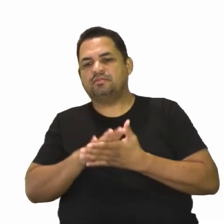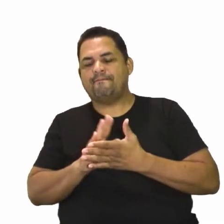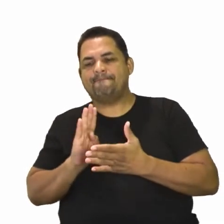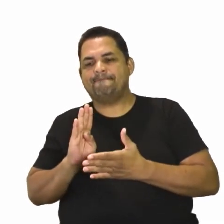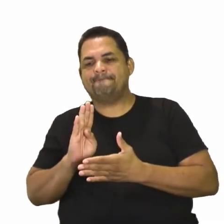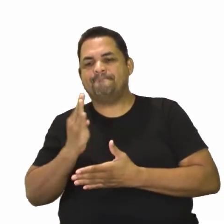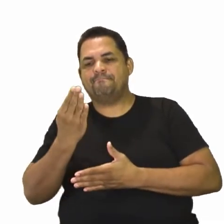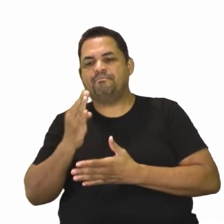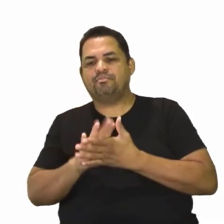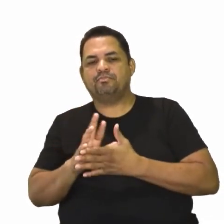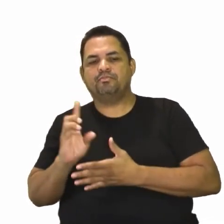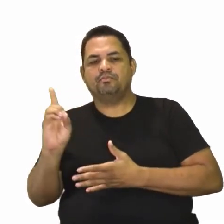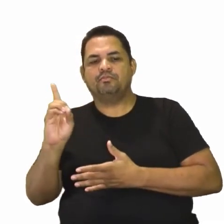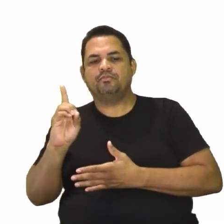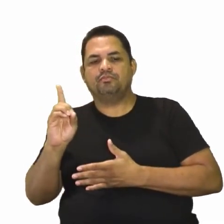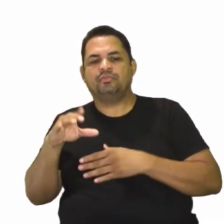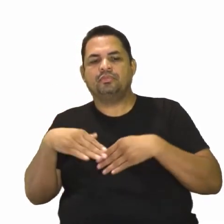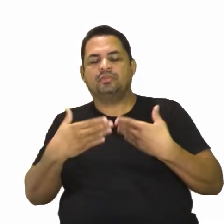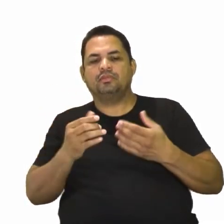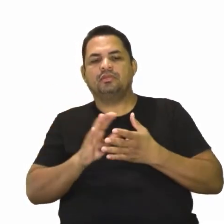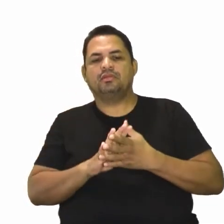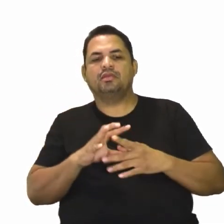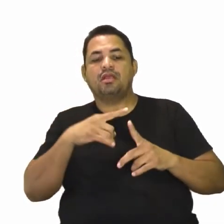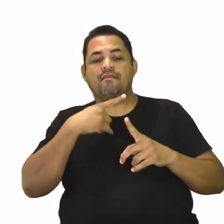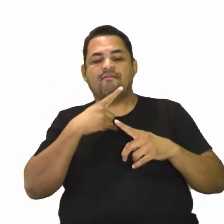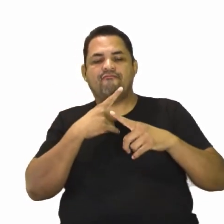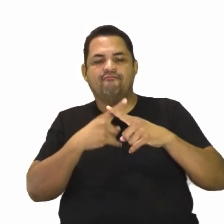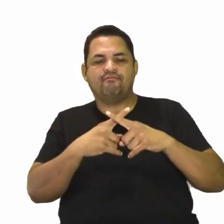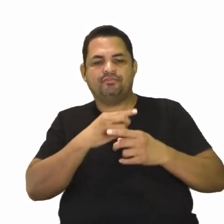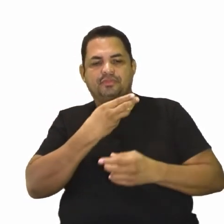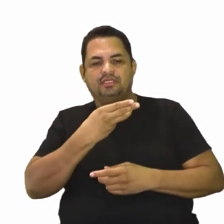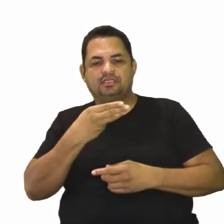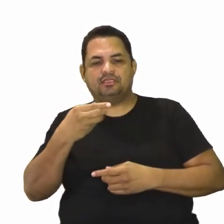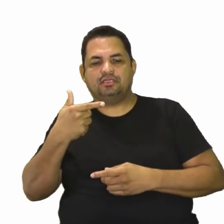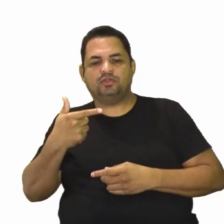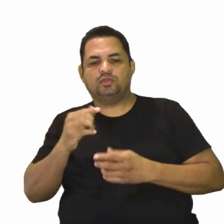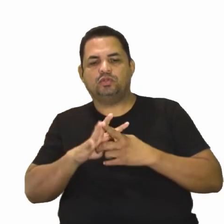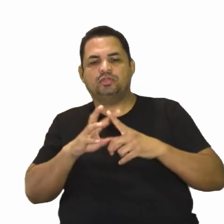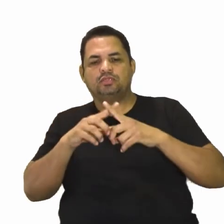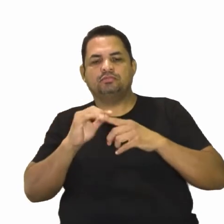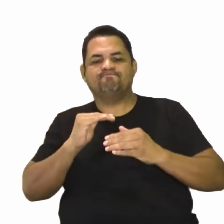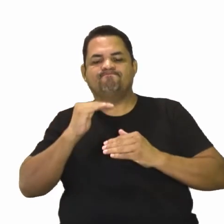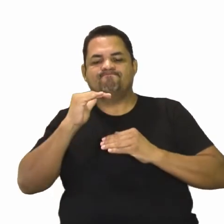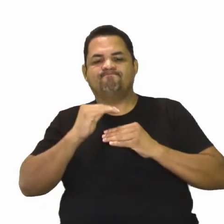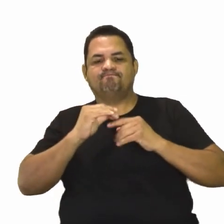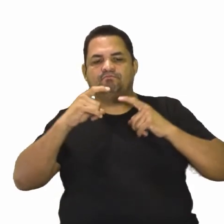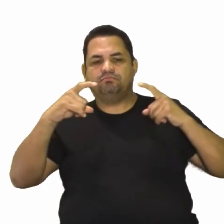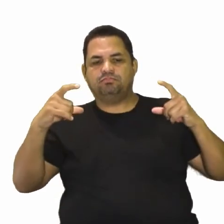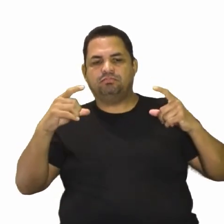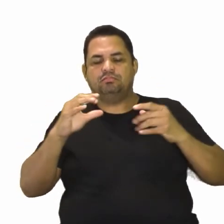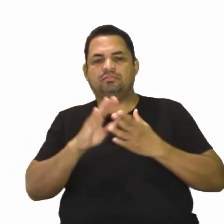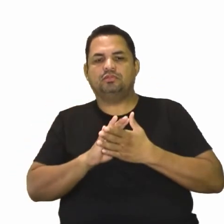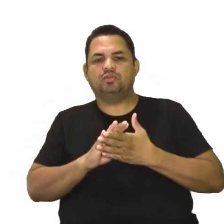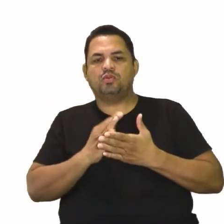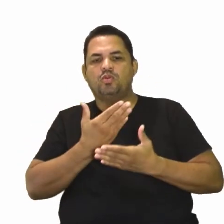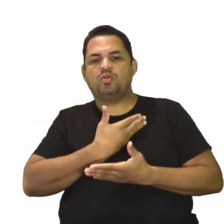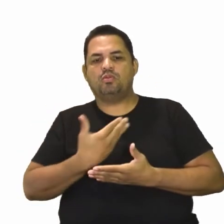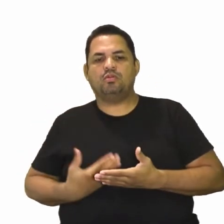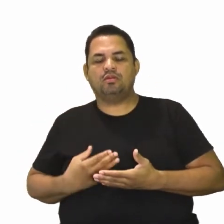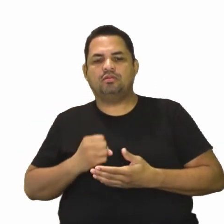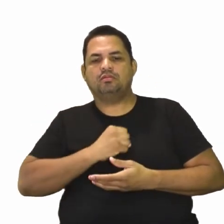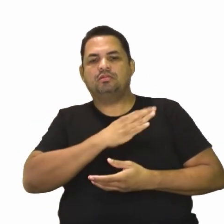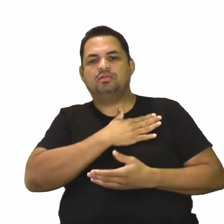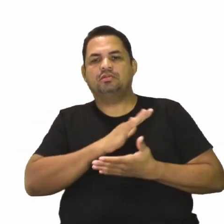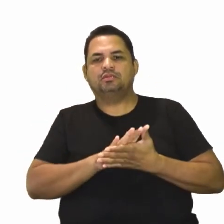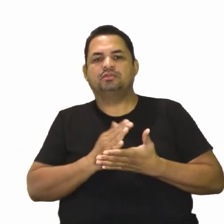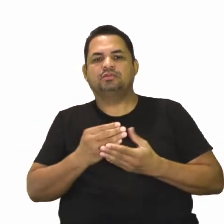105,171 bilhões. Ou seja, cresceu 32 vezes durante o governo militar. E eu tenho um material